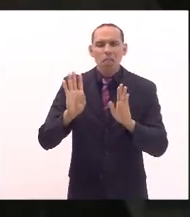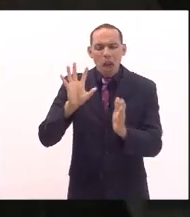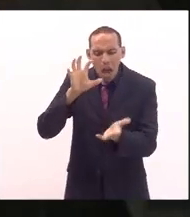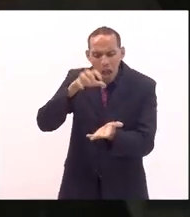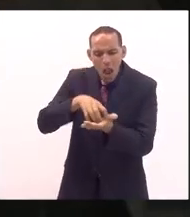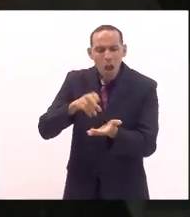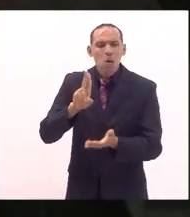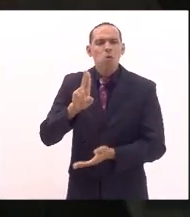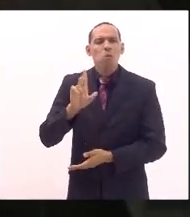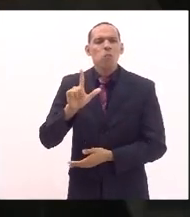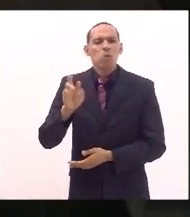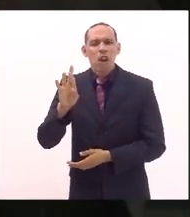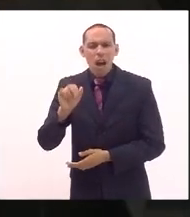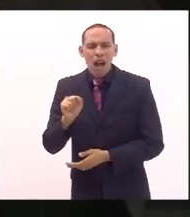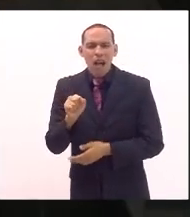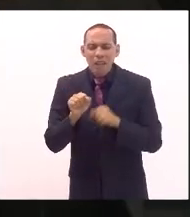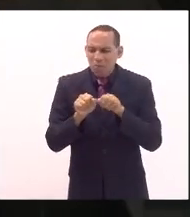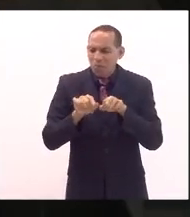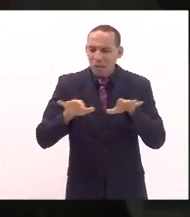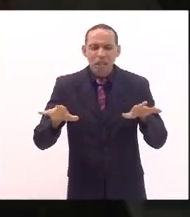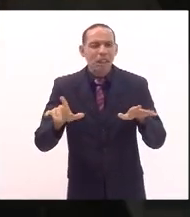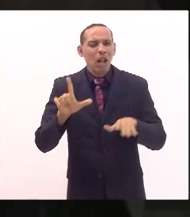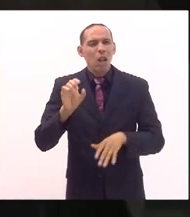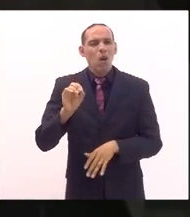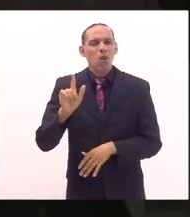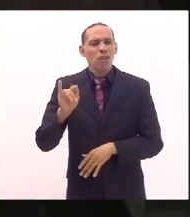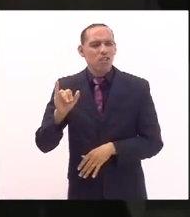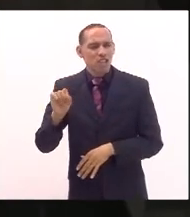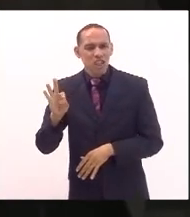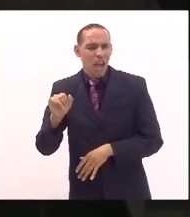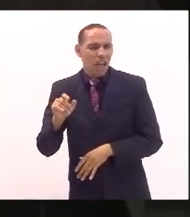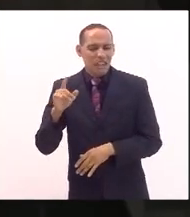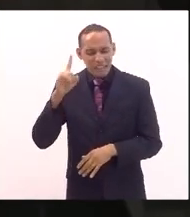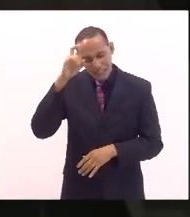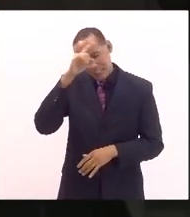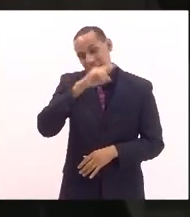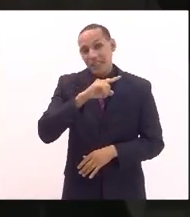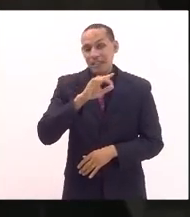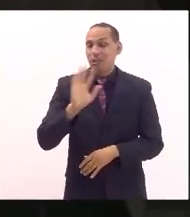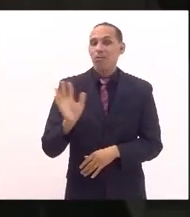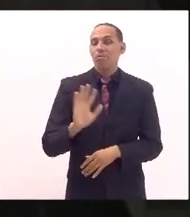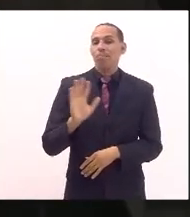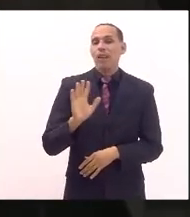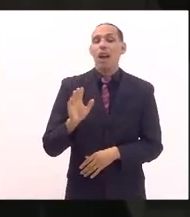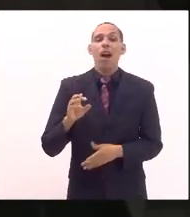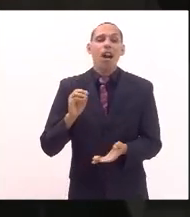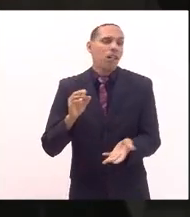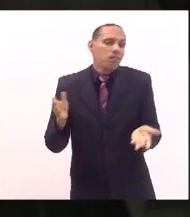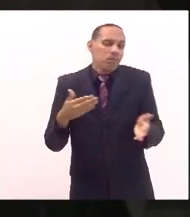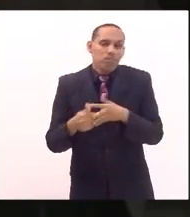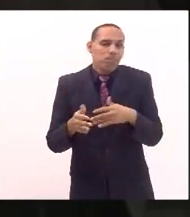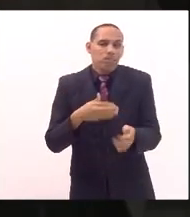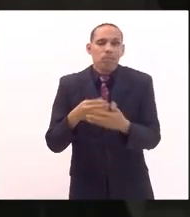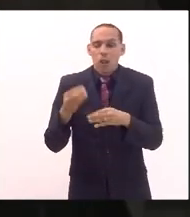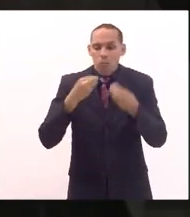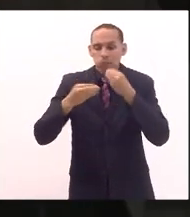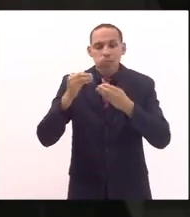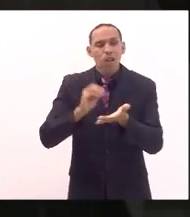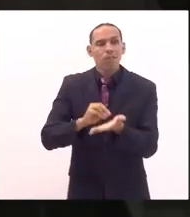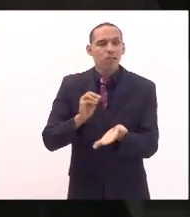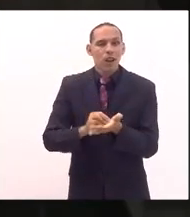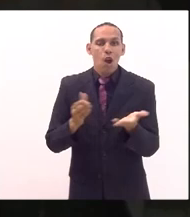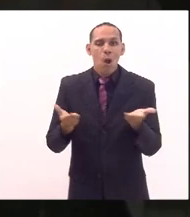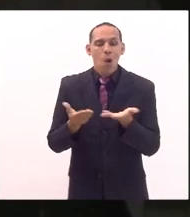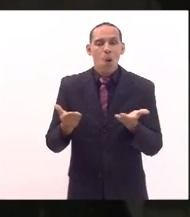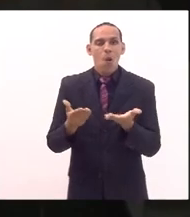com a logística e Distribuição muito complexa enfim Mas faltam faltam e sumos da merenda hoje por